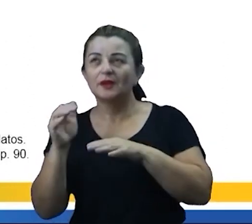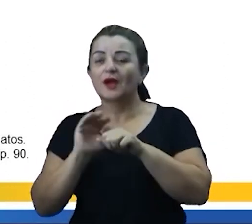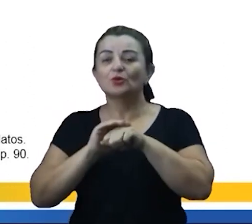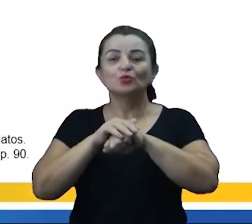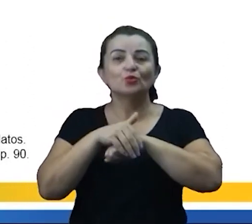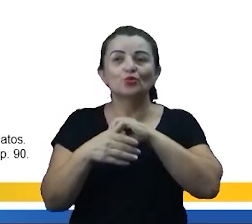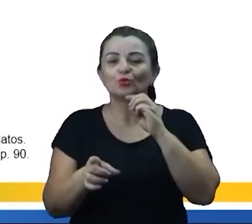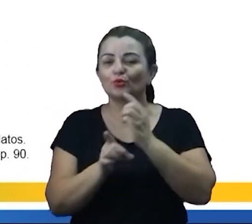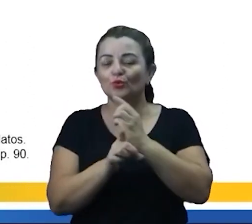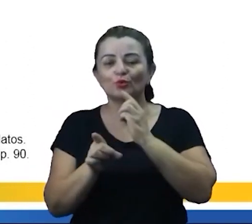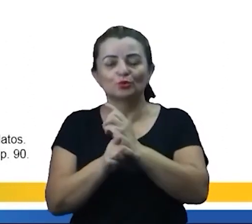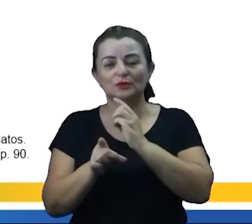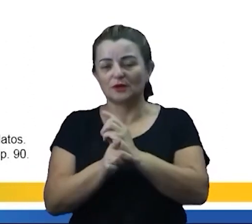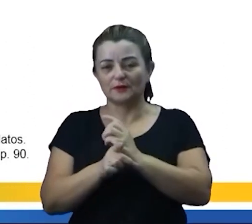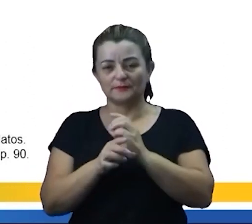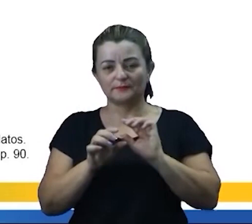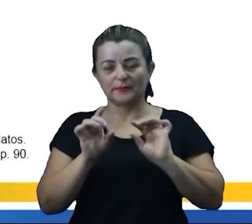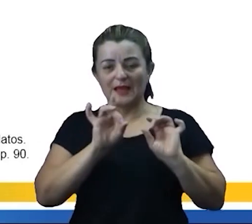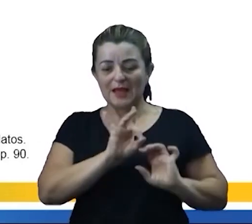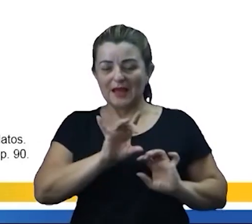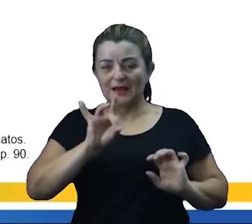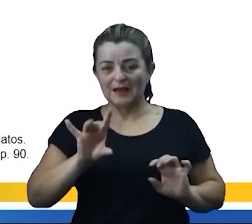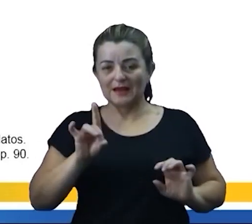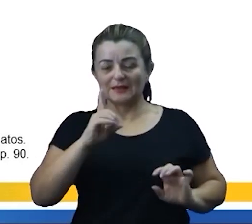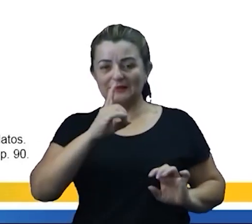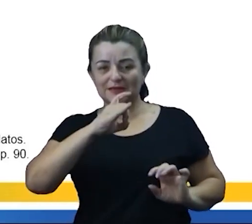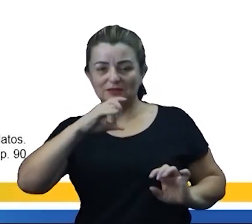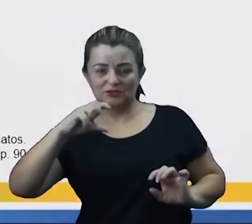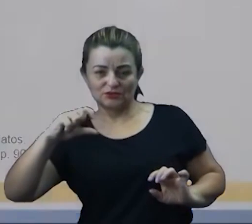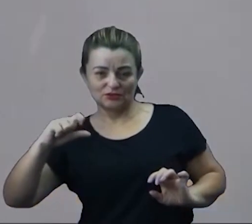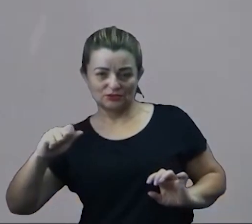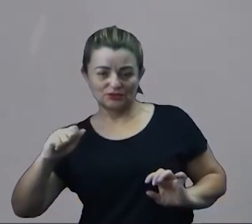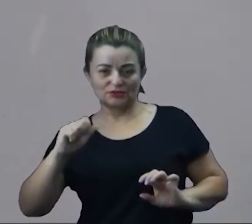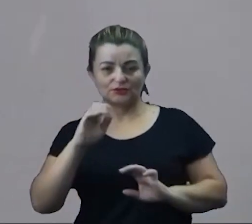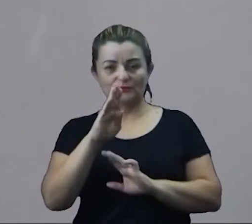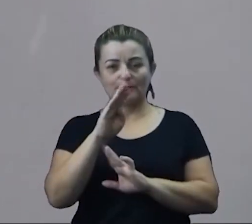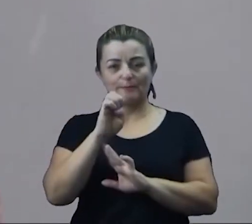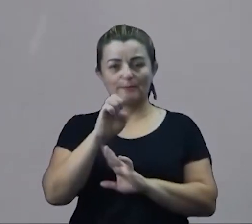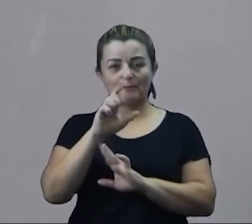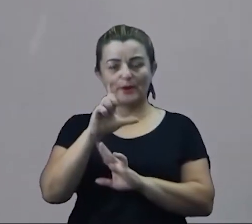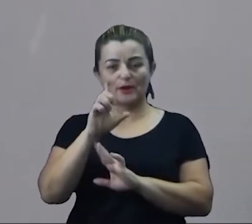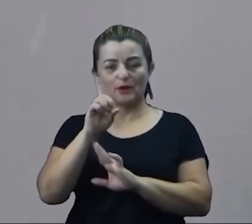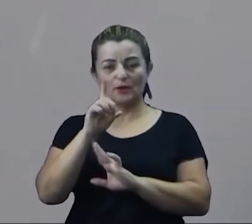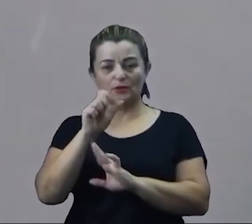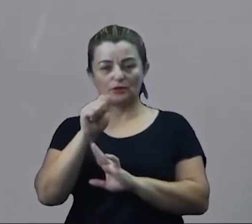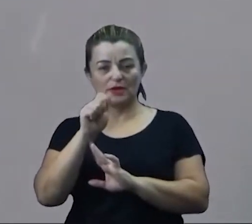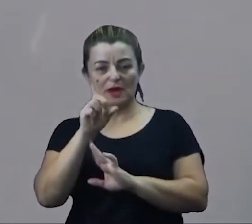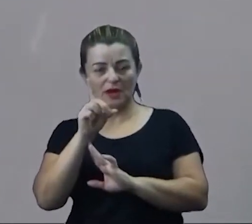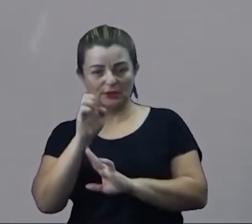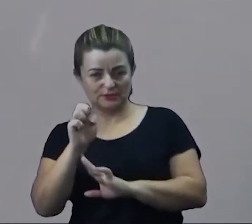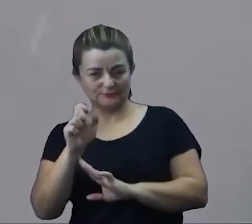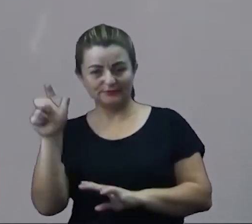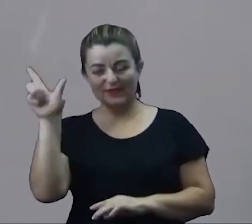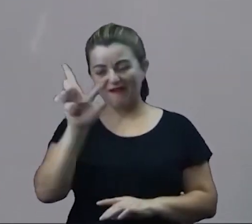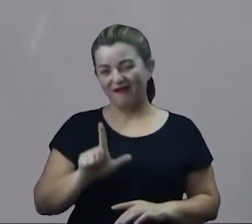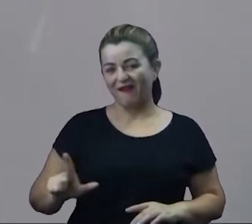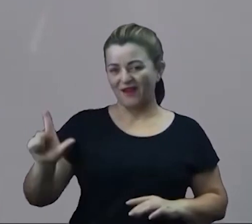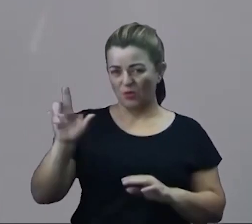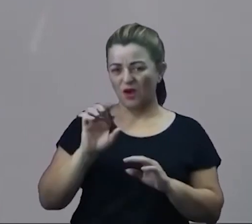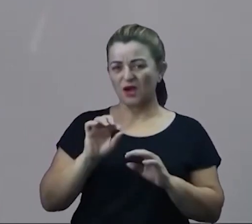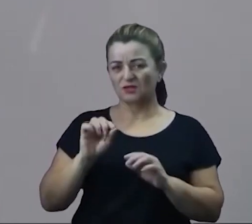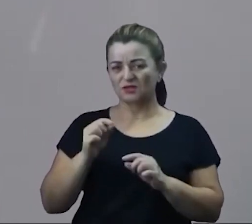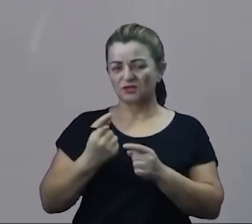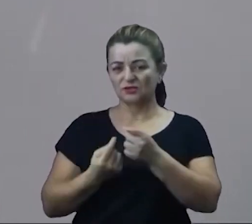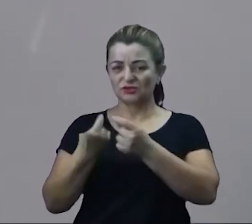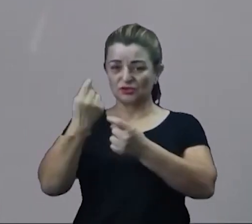encontrar da sepultura, é cada dia caso de beldade. Gente, eu sei que a linguagem é um pouquinho distante, porque